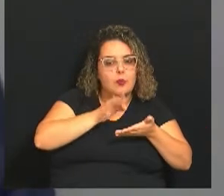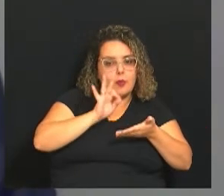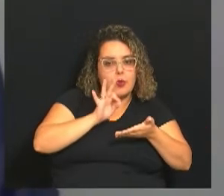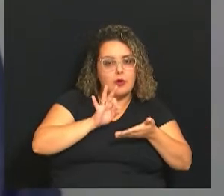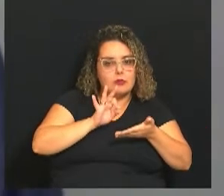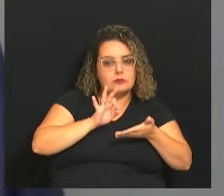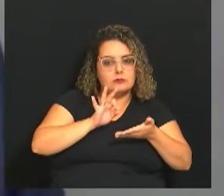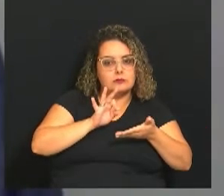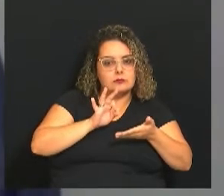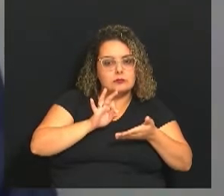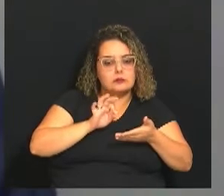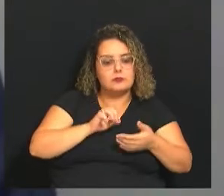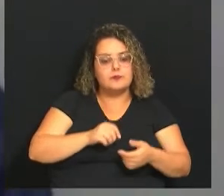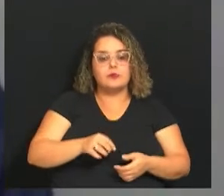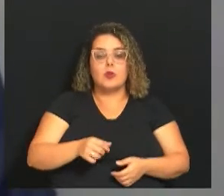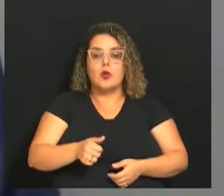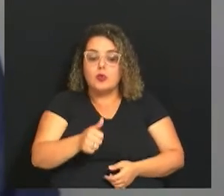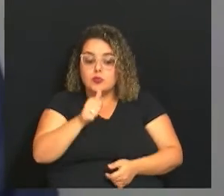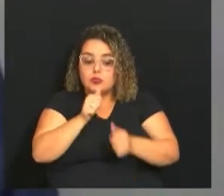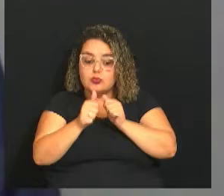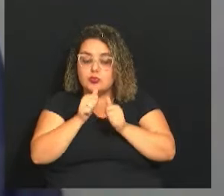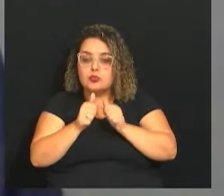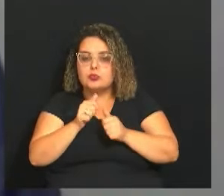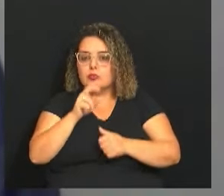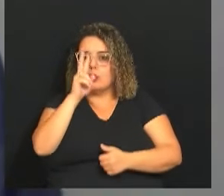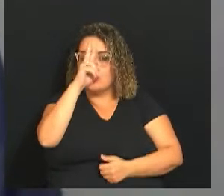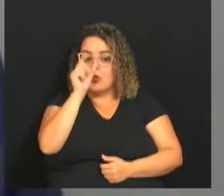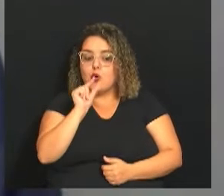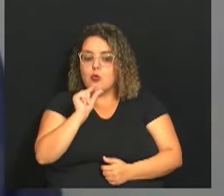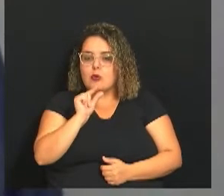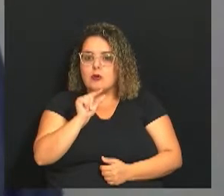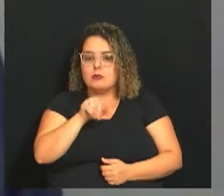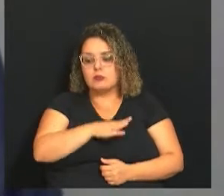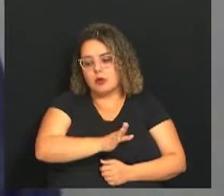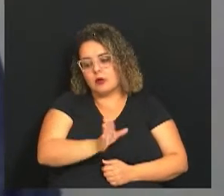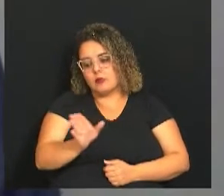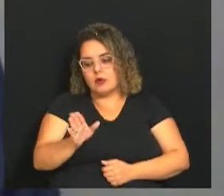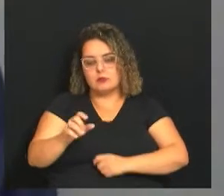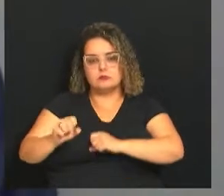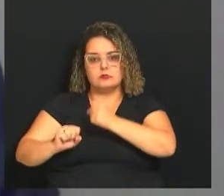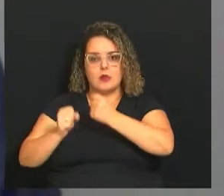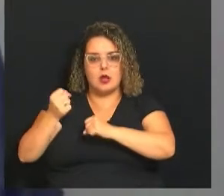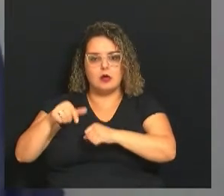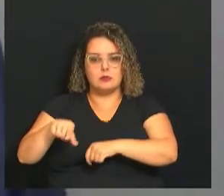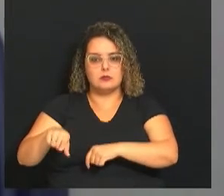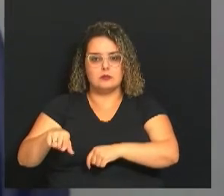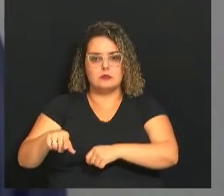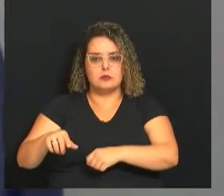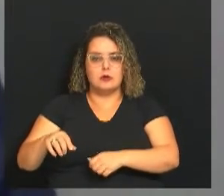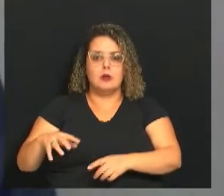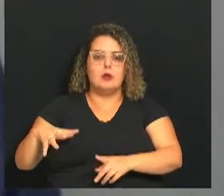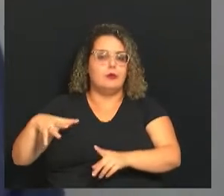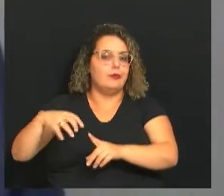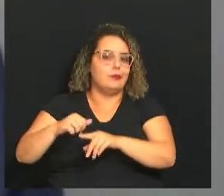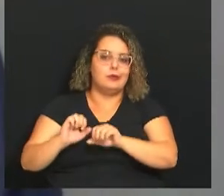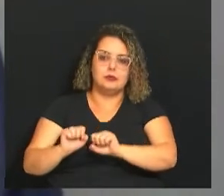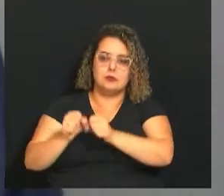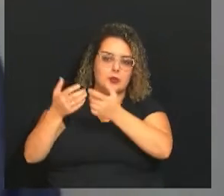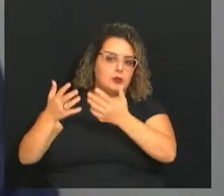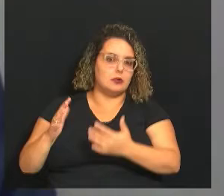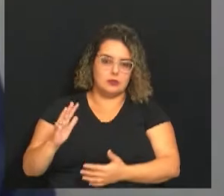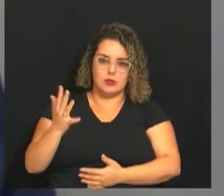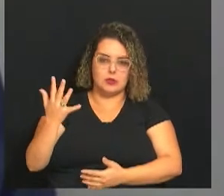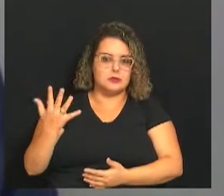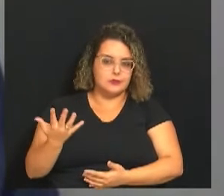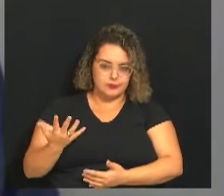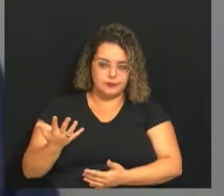trabalho manual e sofre muitos acidentes. Então, por mais que seja uma questão cultural, uma pequena dose, uma dose